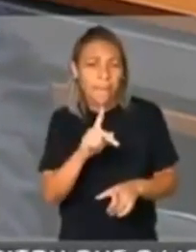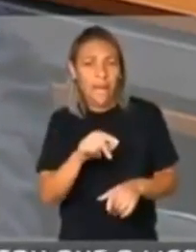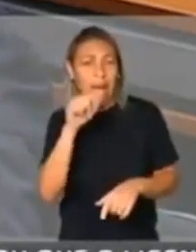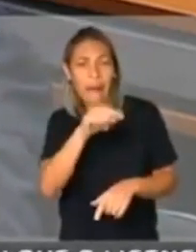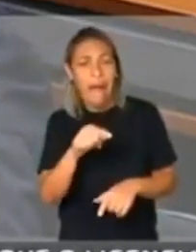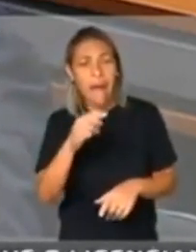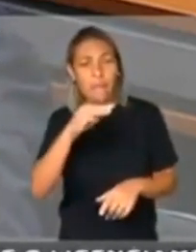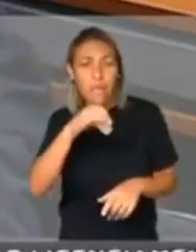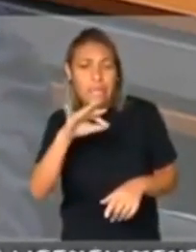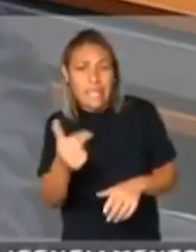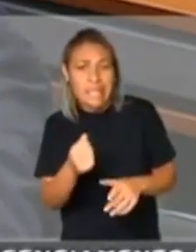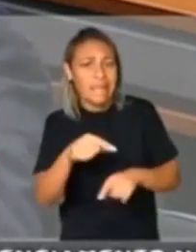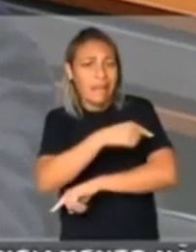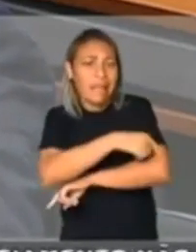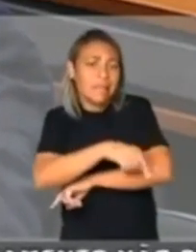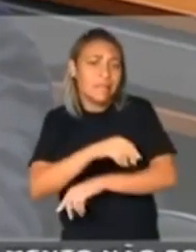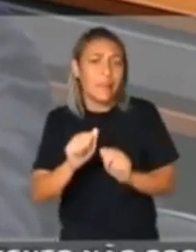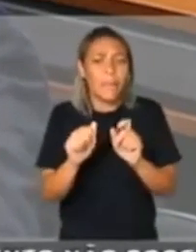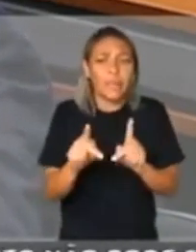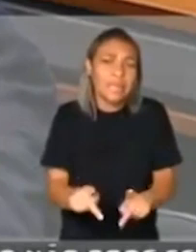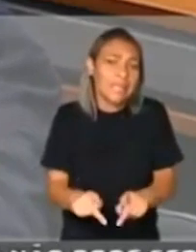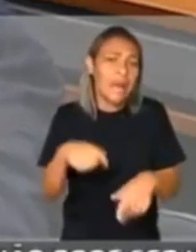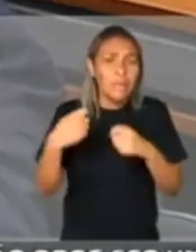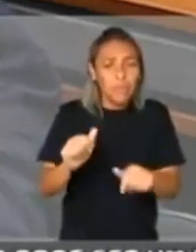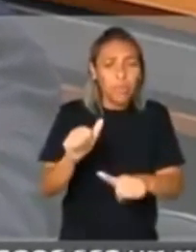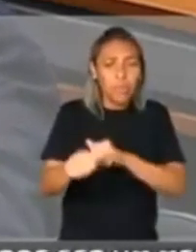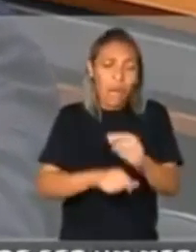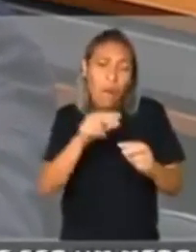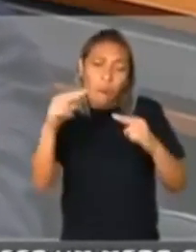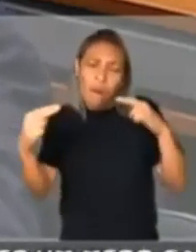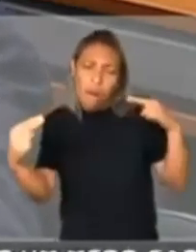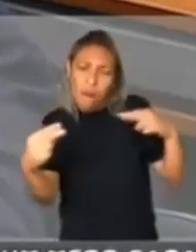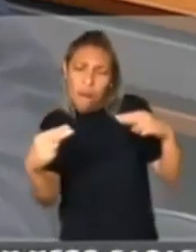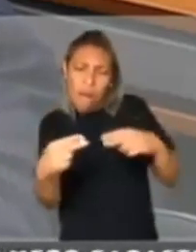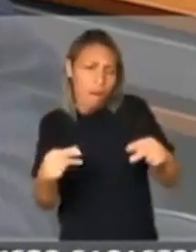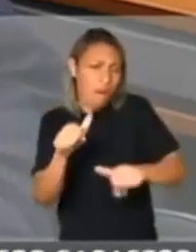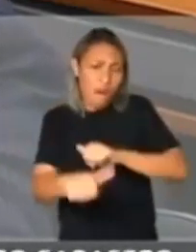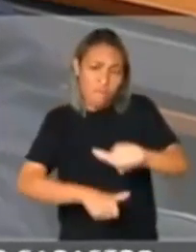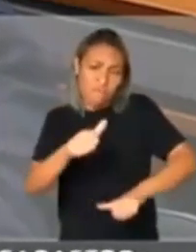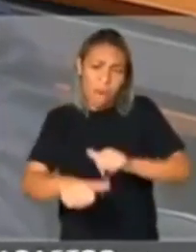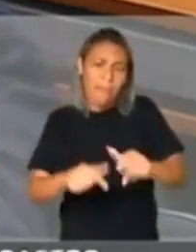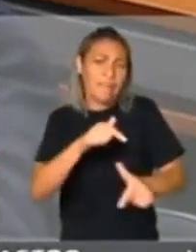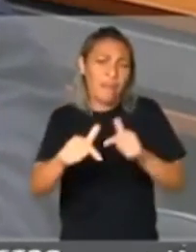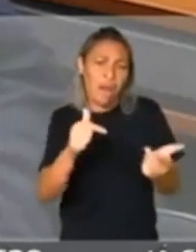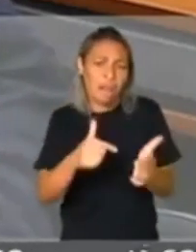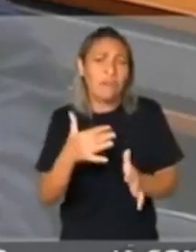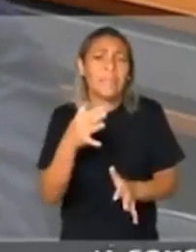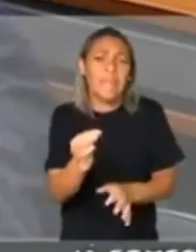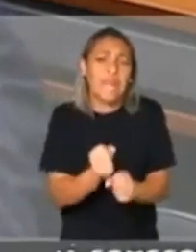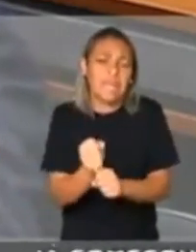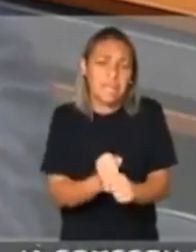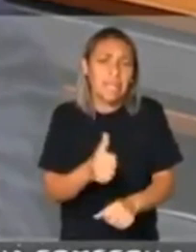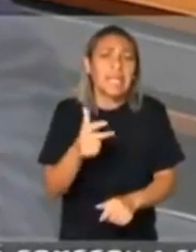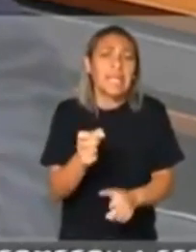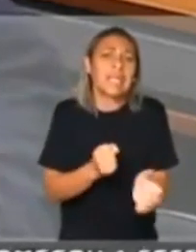da esquina da mercearia lá de casa se aposentar, e eu tive que falar pra ela, olhar nos olhos dela e falar que com a reforma ela vai ter que trabalhar mais 10 anos, mais